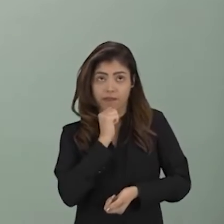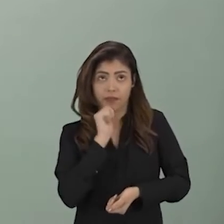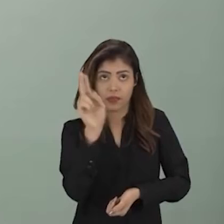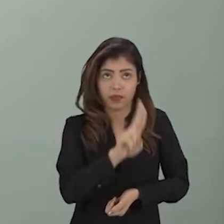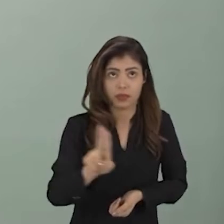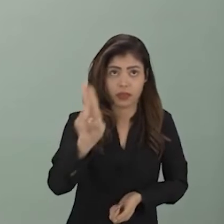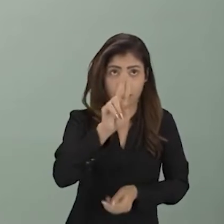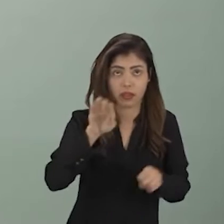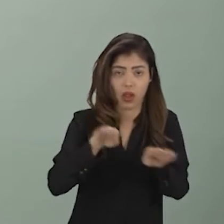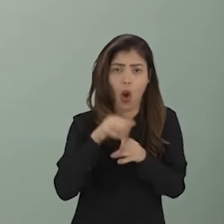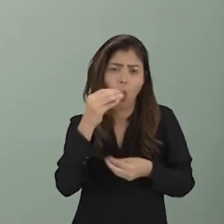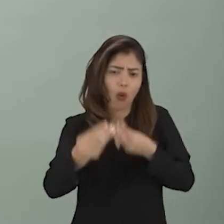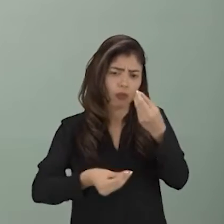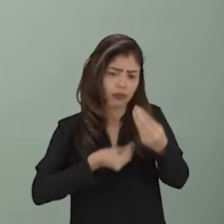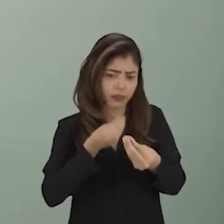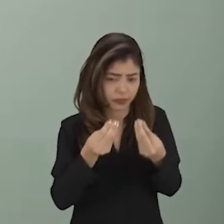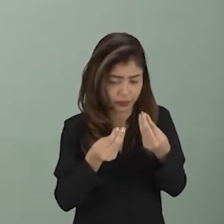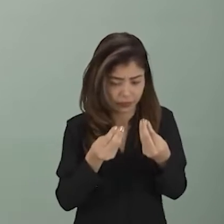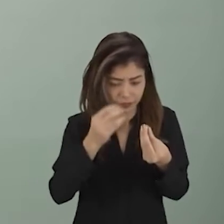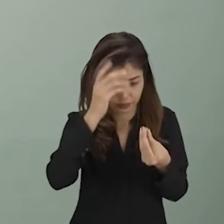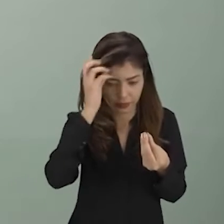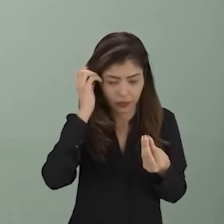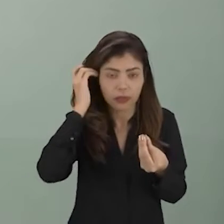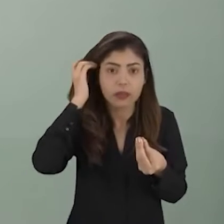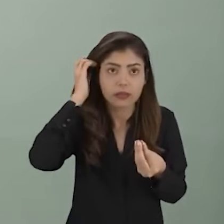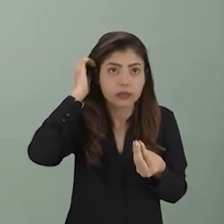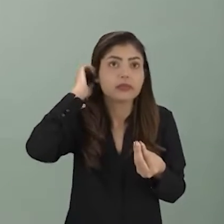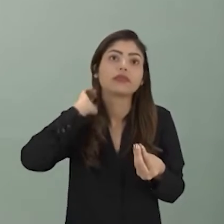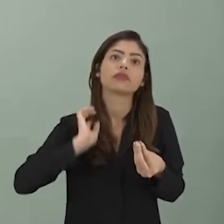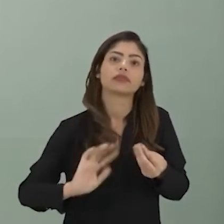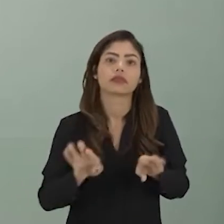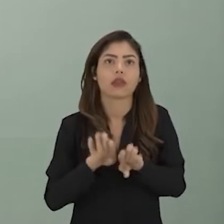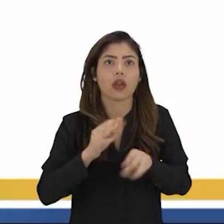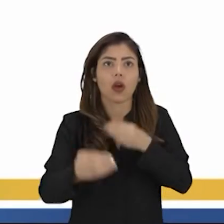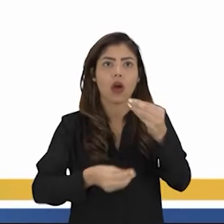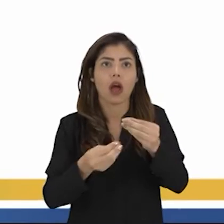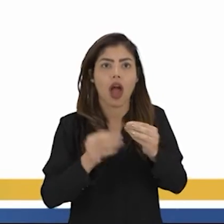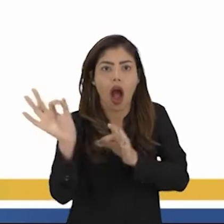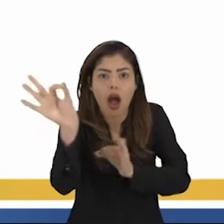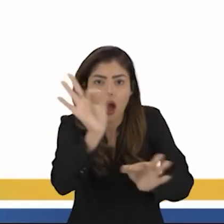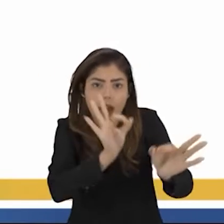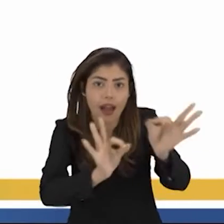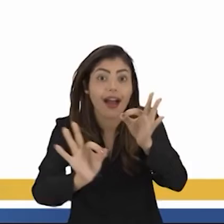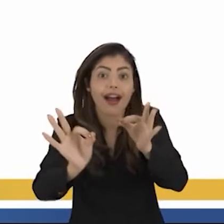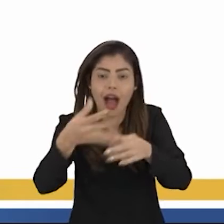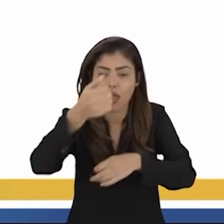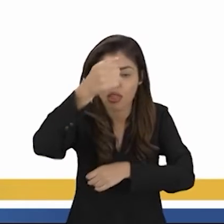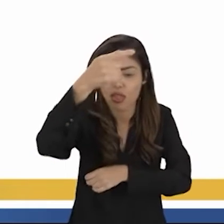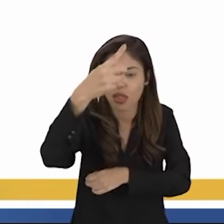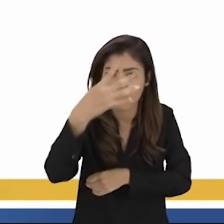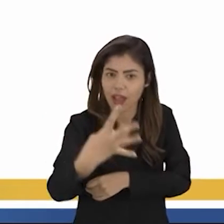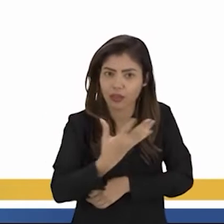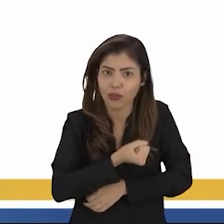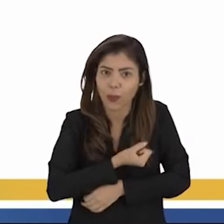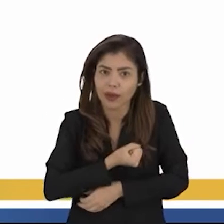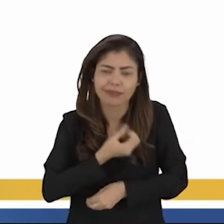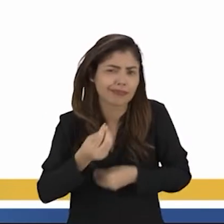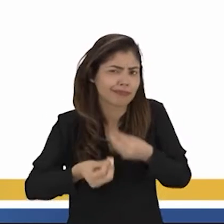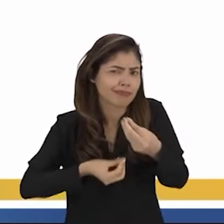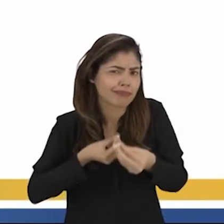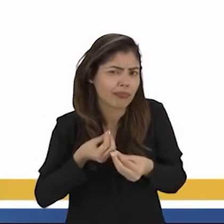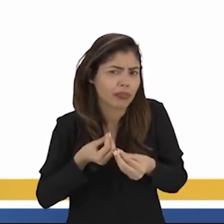utilizamos. E como nós devemos utilizá-los? Né? De que maneira? Para organizar itens de uma enumeração. Professora, mas a